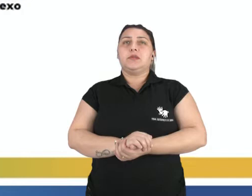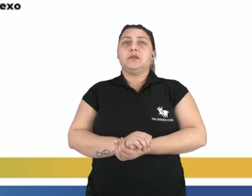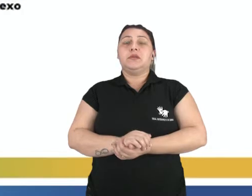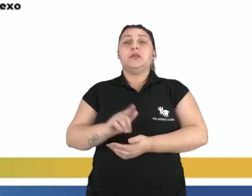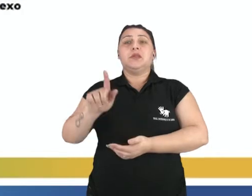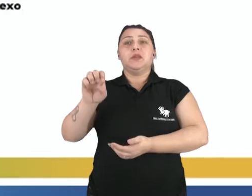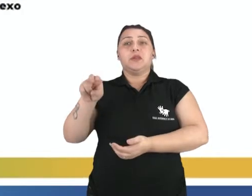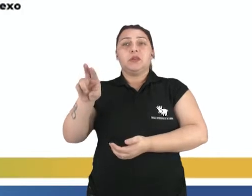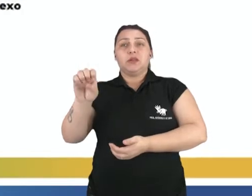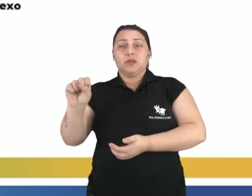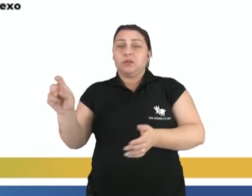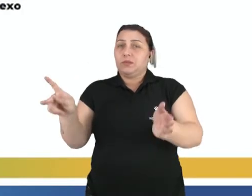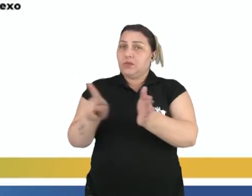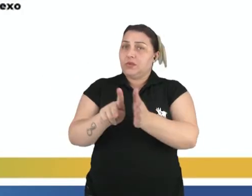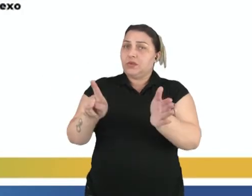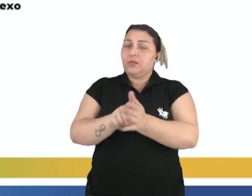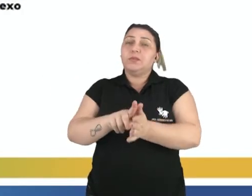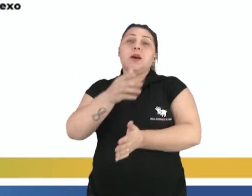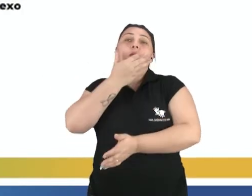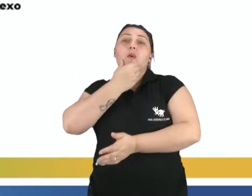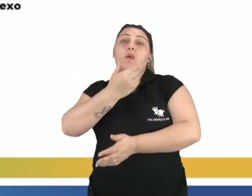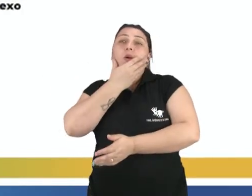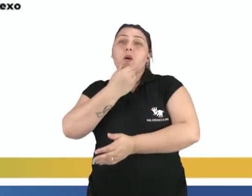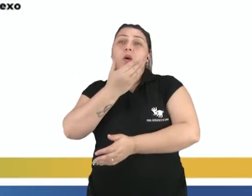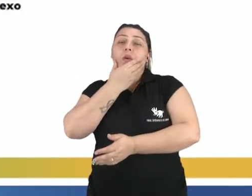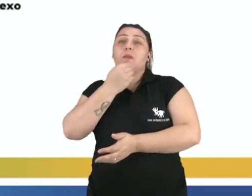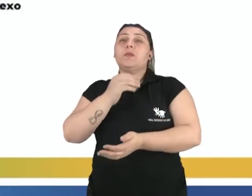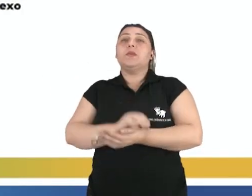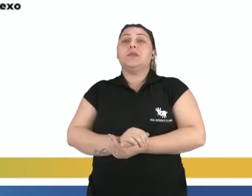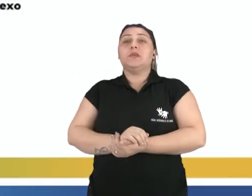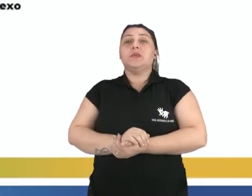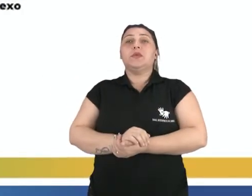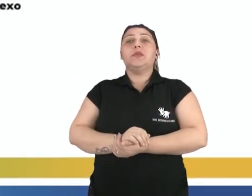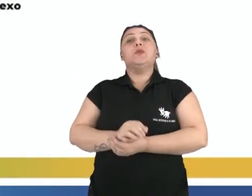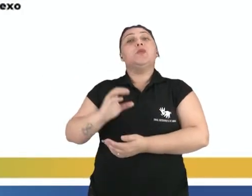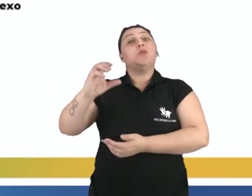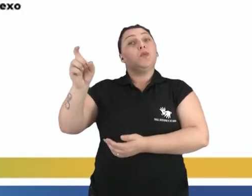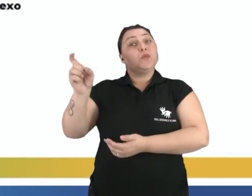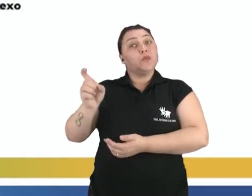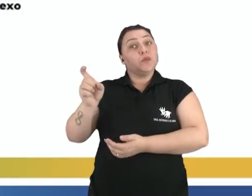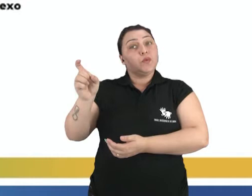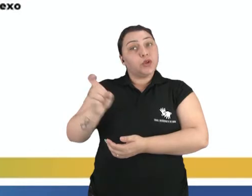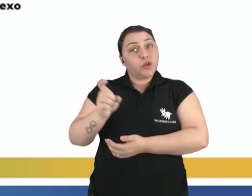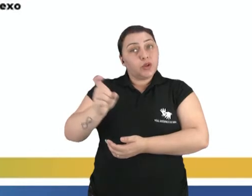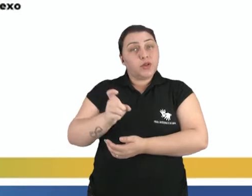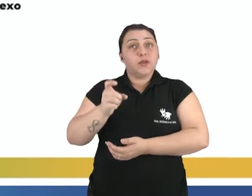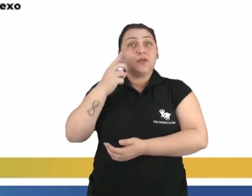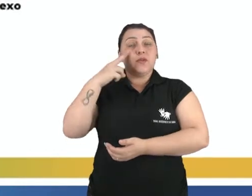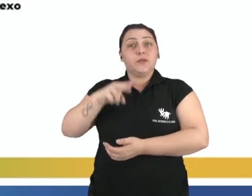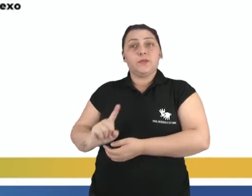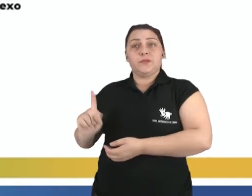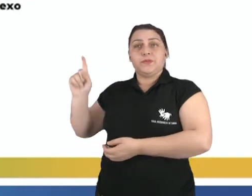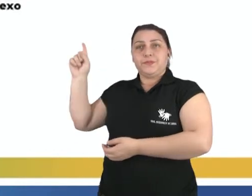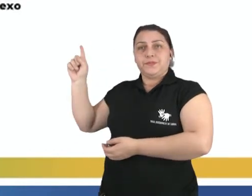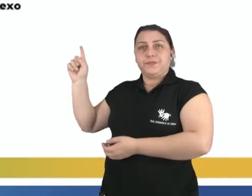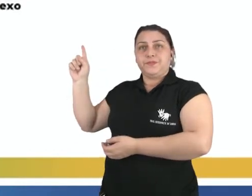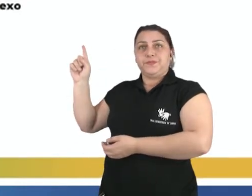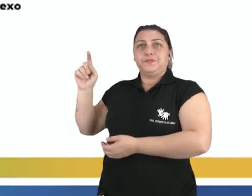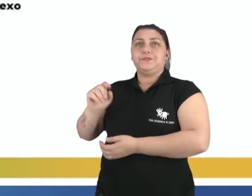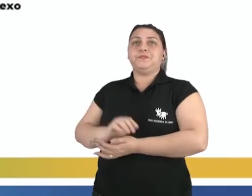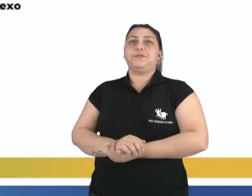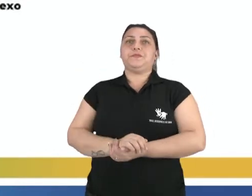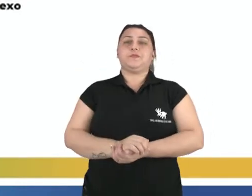genes exclusivos para o sexo masculino, isso no caso o cromossomo X, tá, gente? Aí, como vocês podem observar na